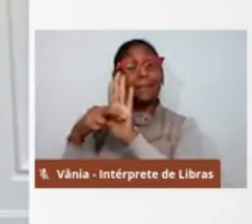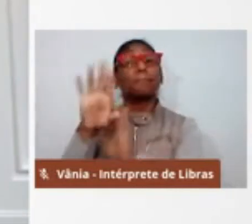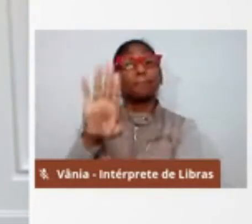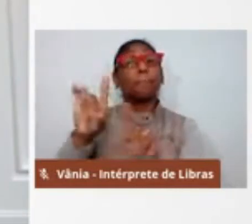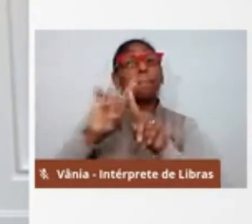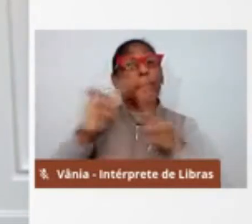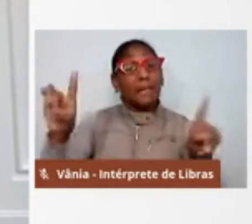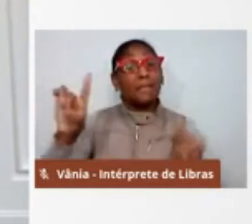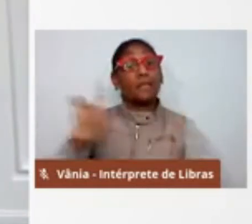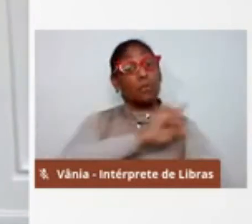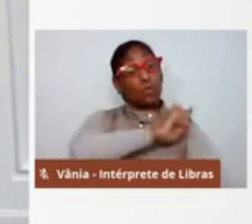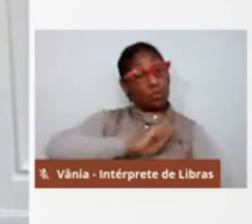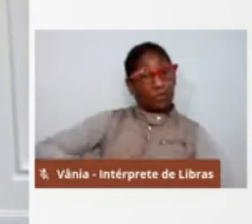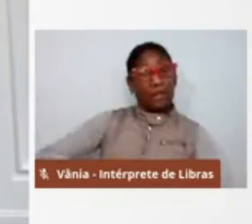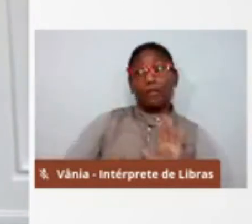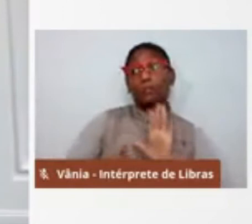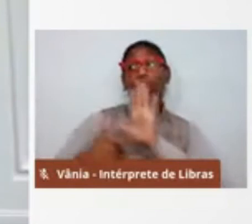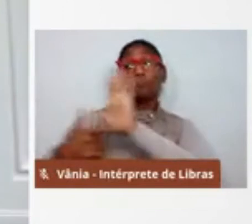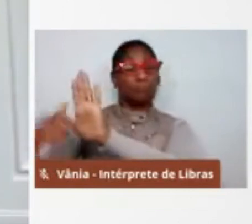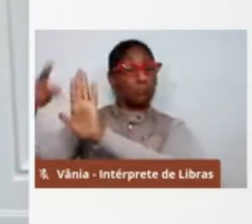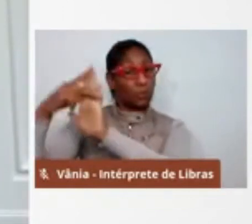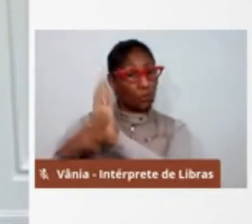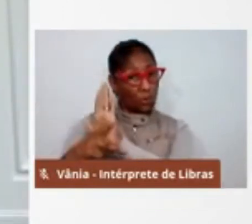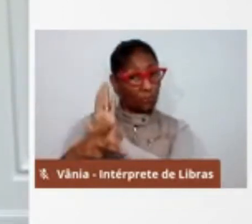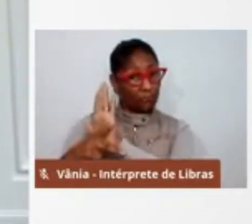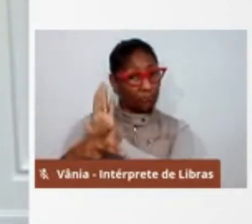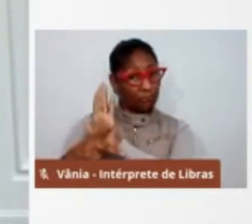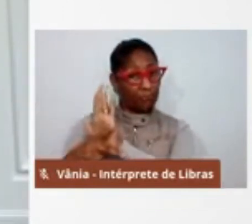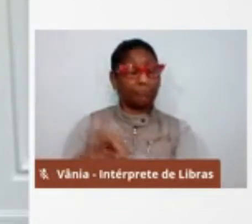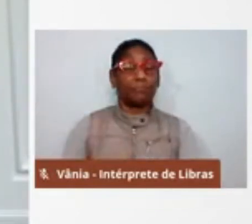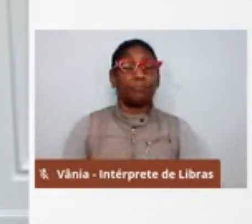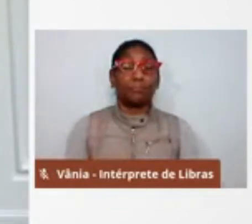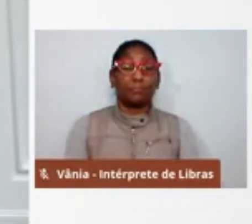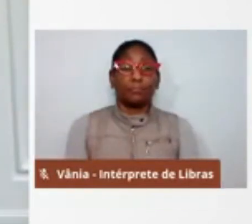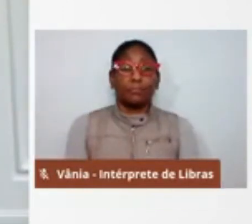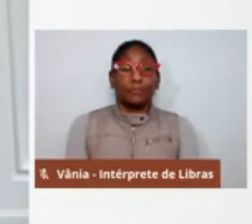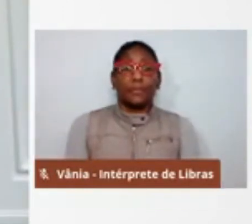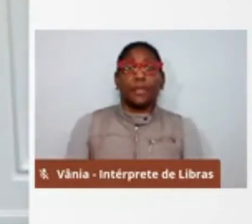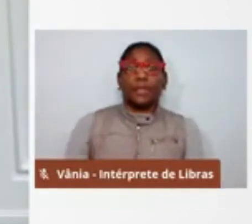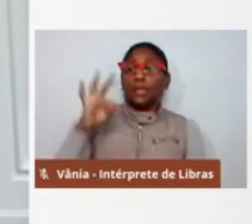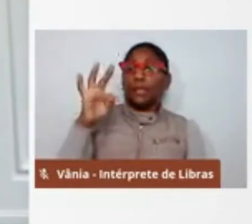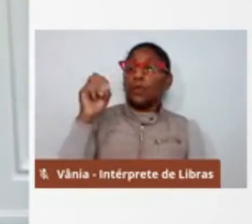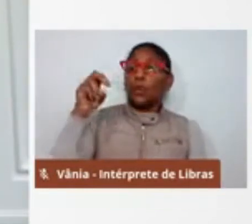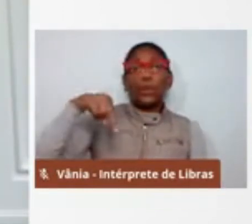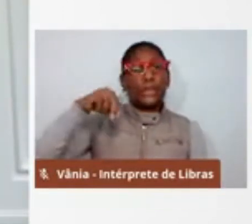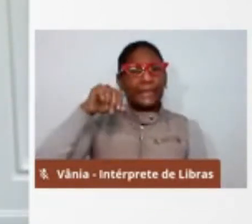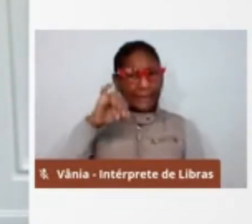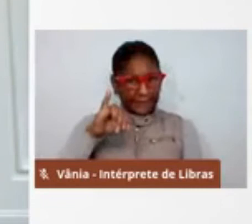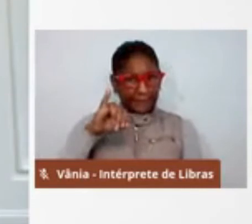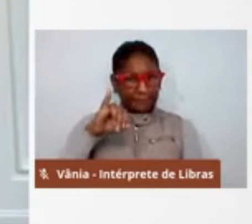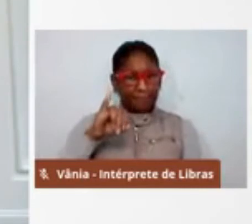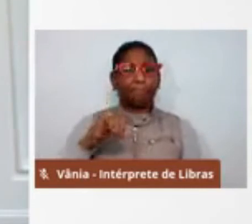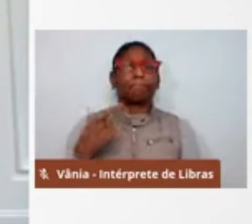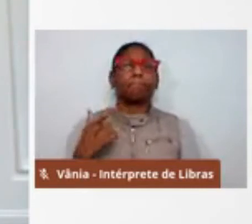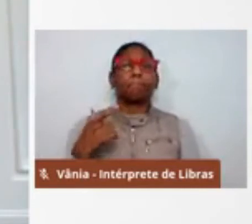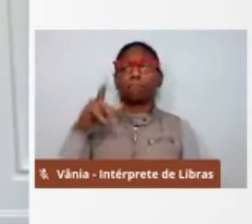cada região à realidade de cada região. A Tuani Capelari, do portal Rio